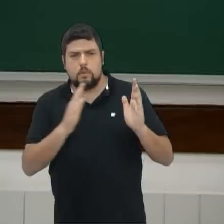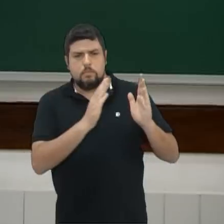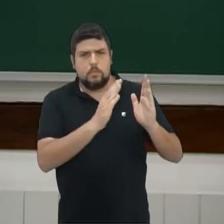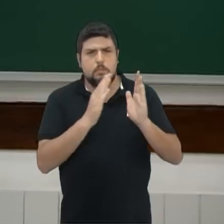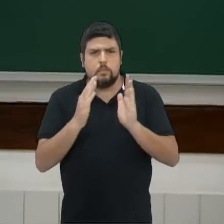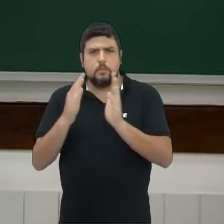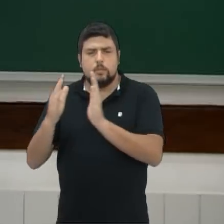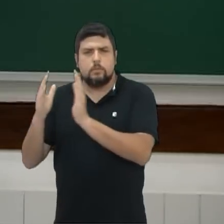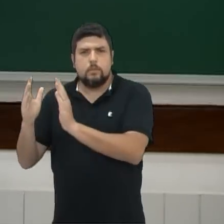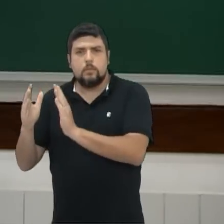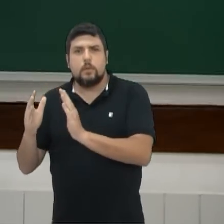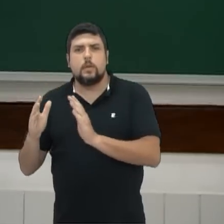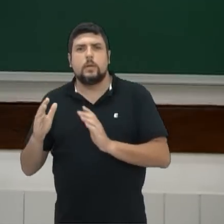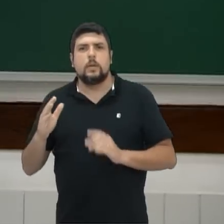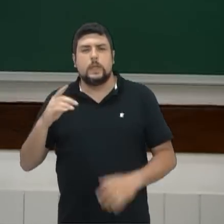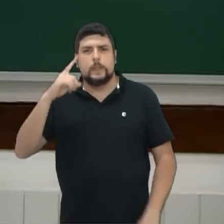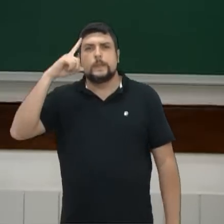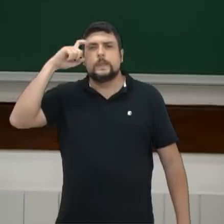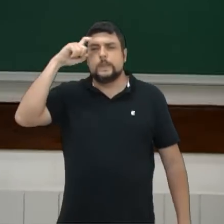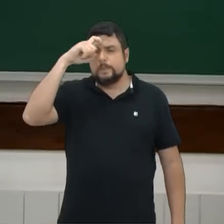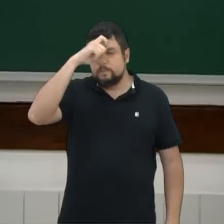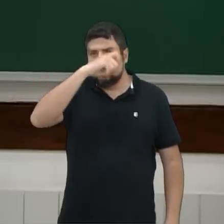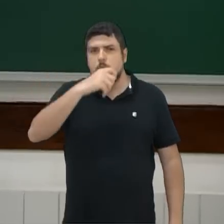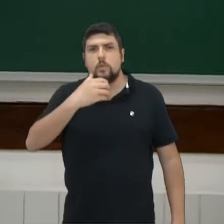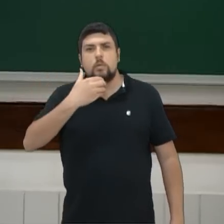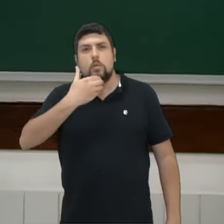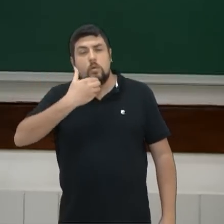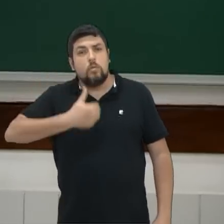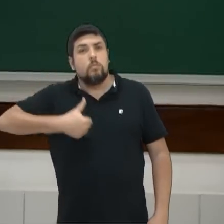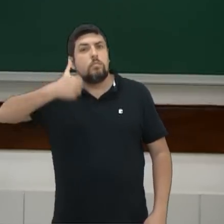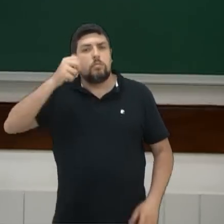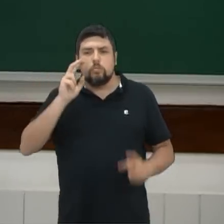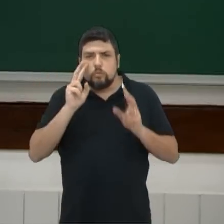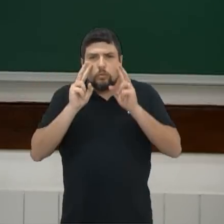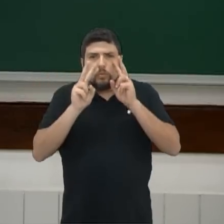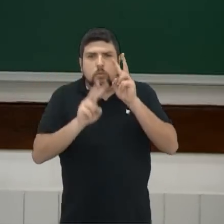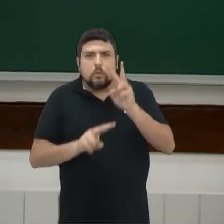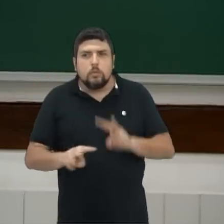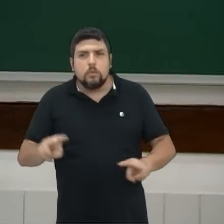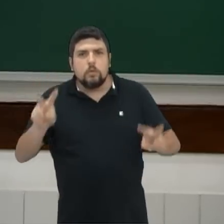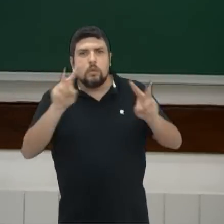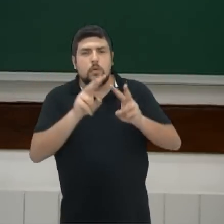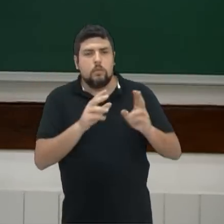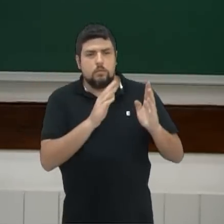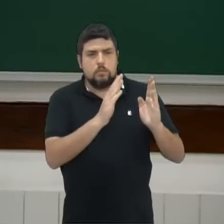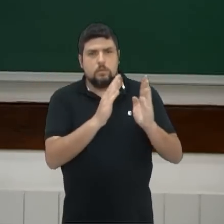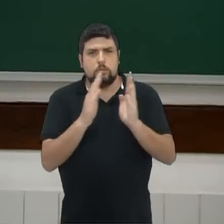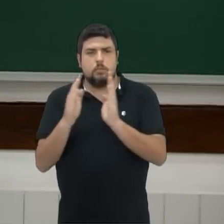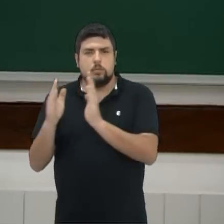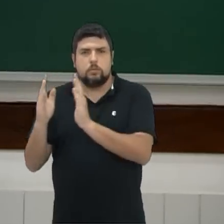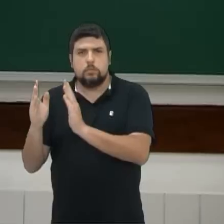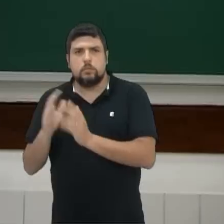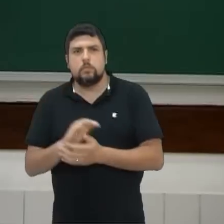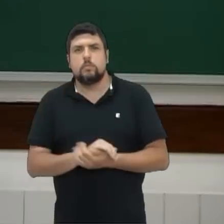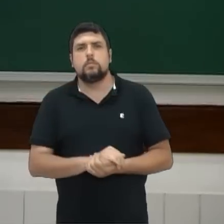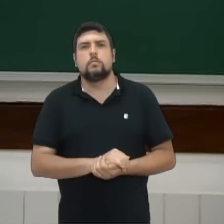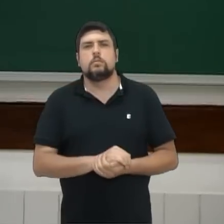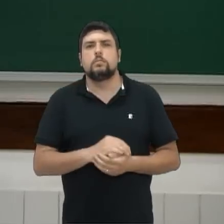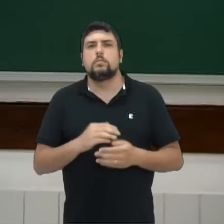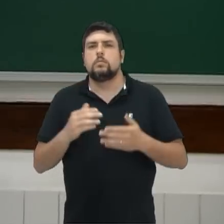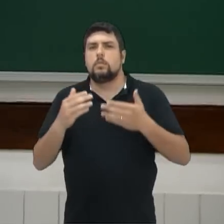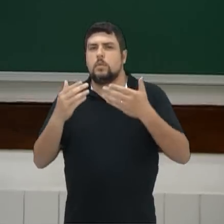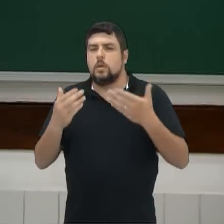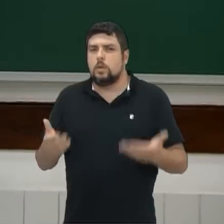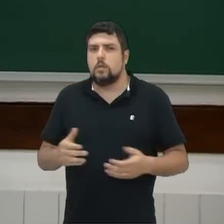de calcular isso? Aliás, nem ia ter como calcular nesse caso, com o que eu ensinei para vocês até agora. Então, eu vou mostrar para vocês de novo essa tabela. Eu